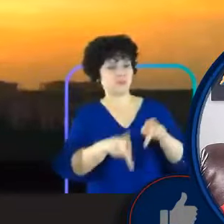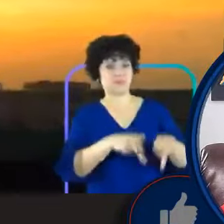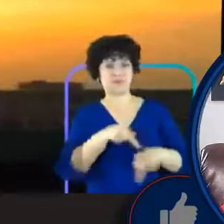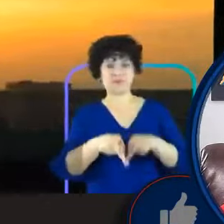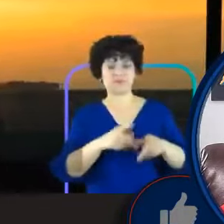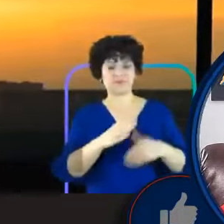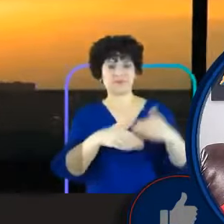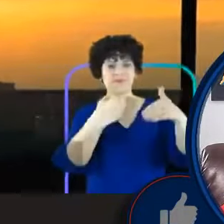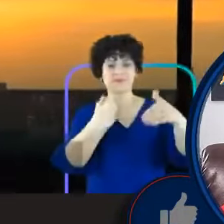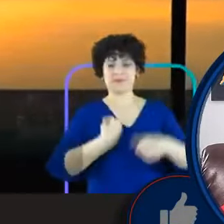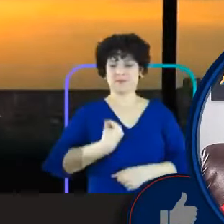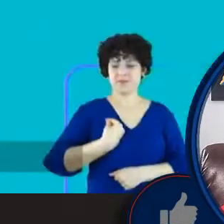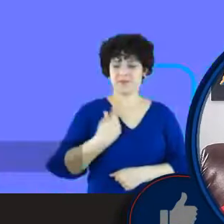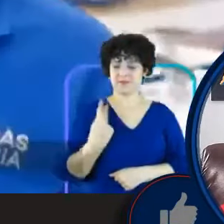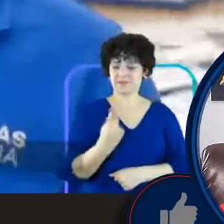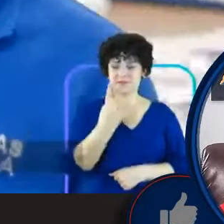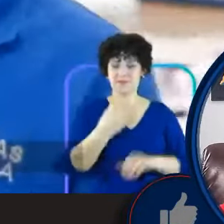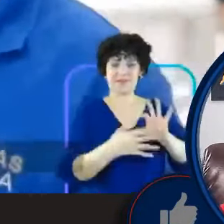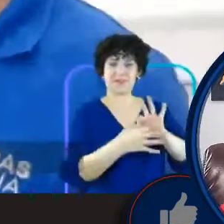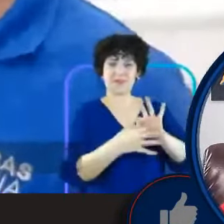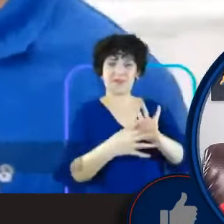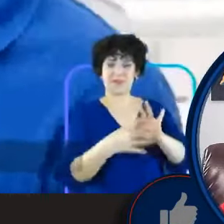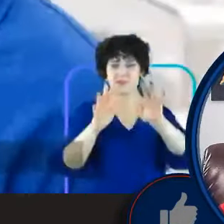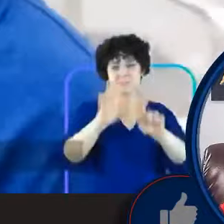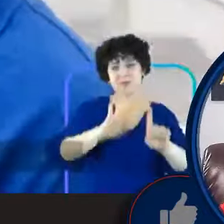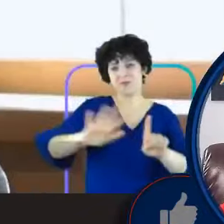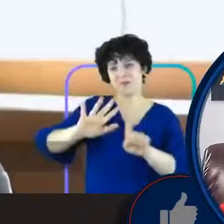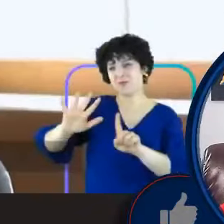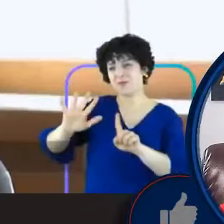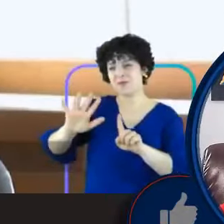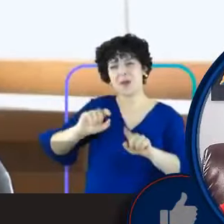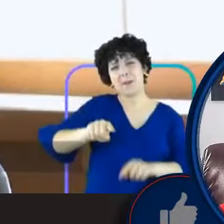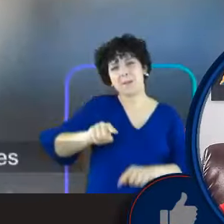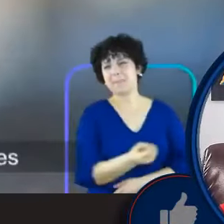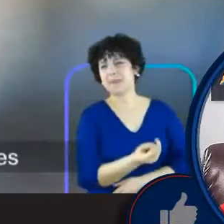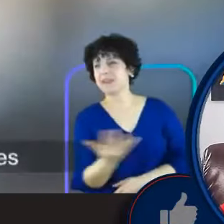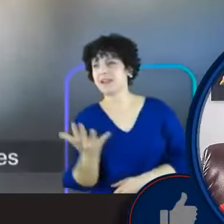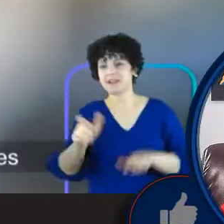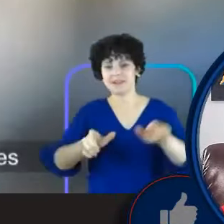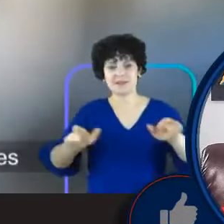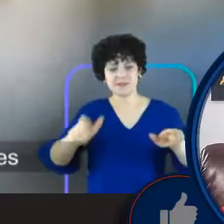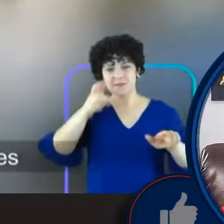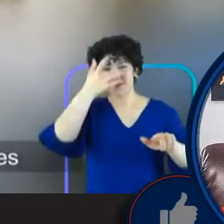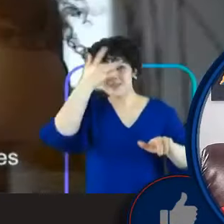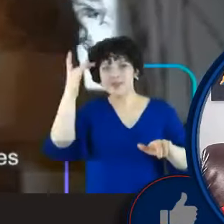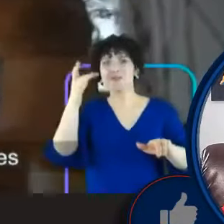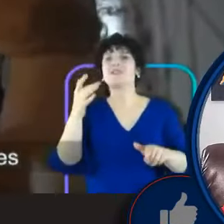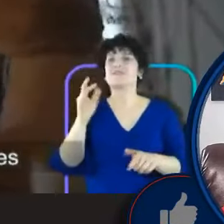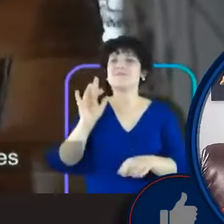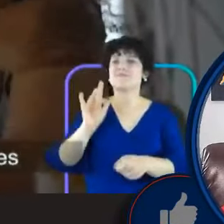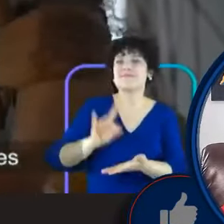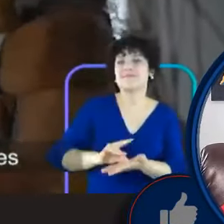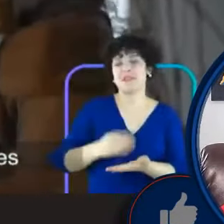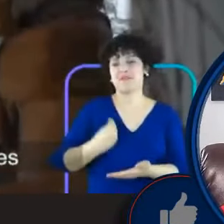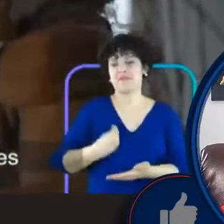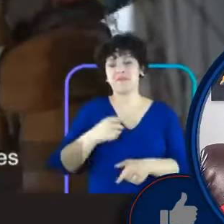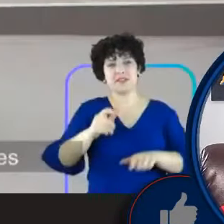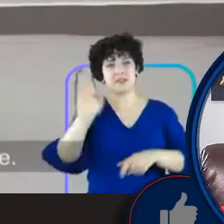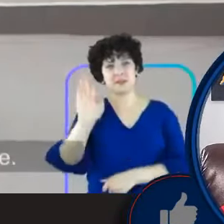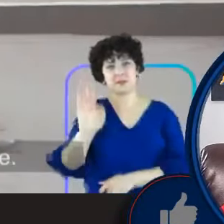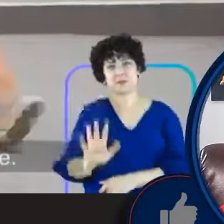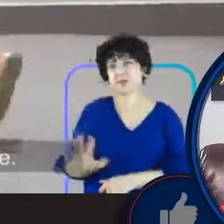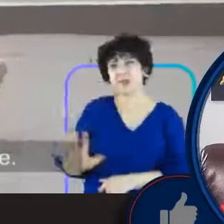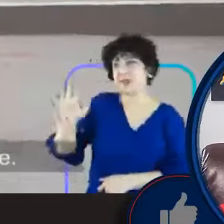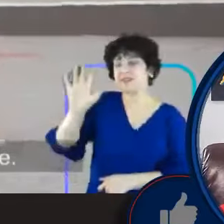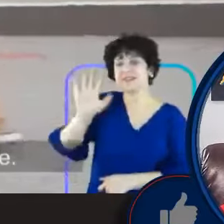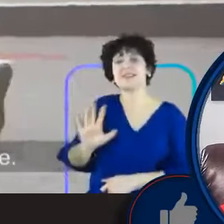e valorizamos a nossa história, nossa essência imutável e, mais que tudo, a nossa gente, que constrói e vive nossos valores